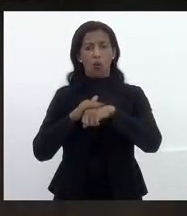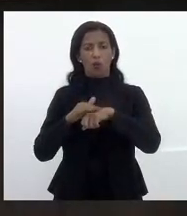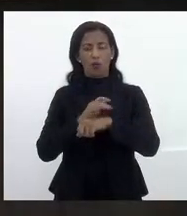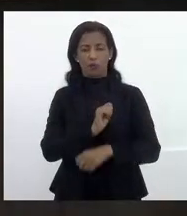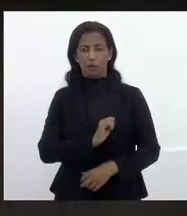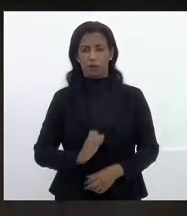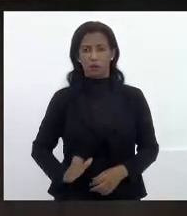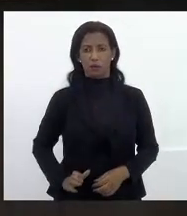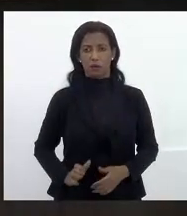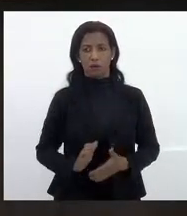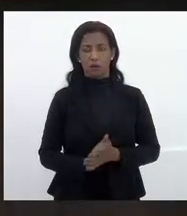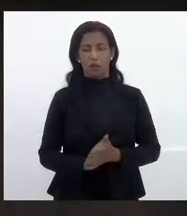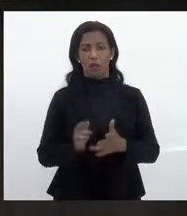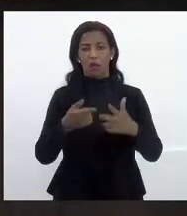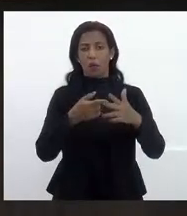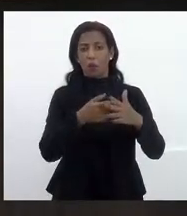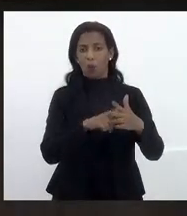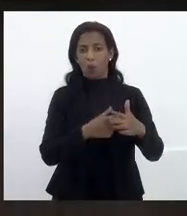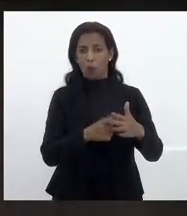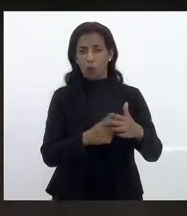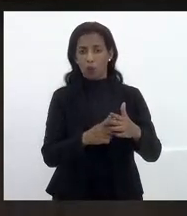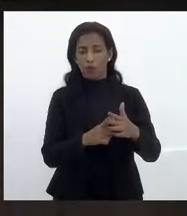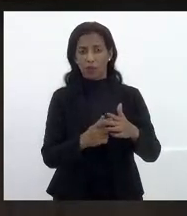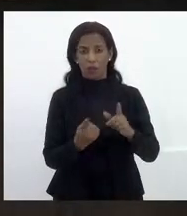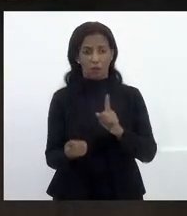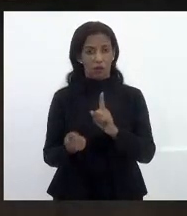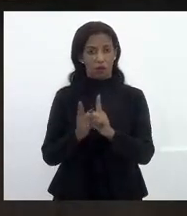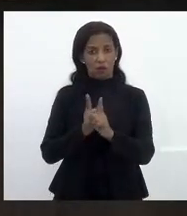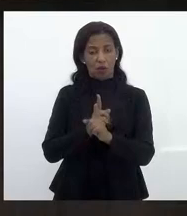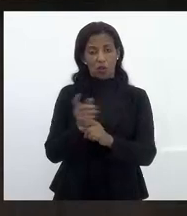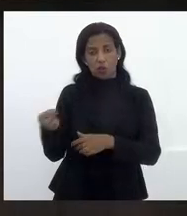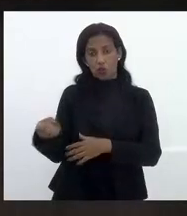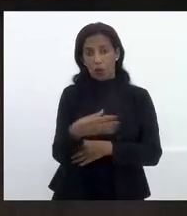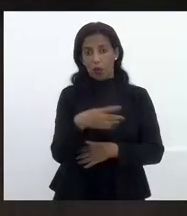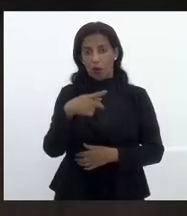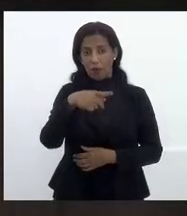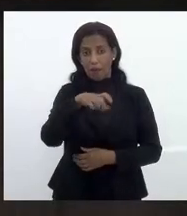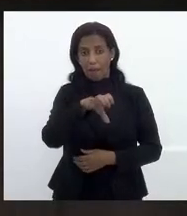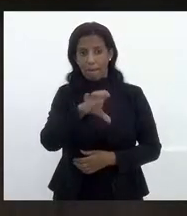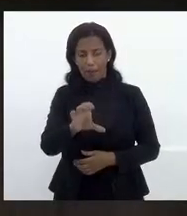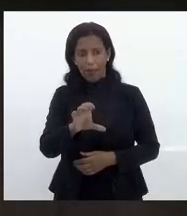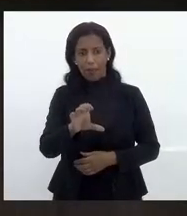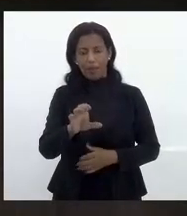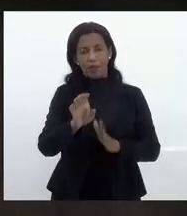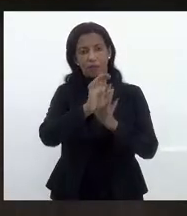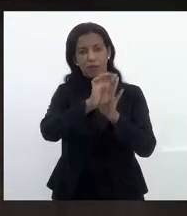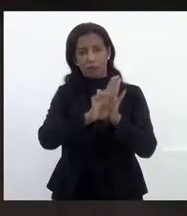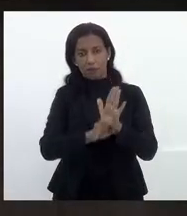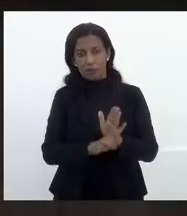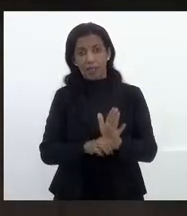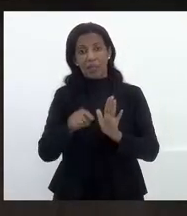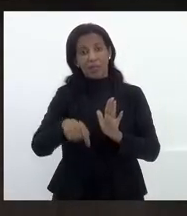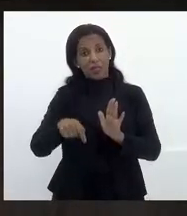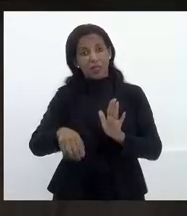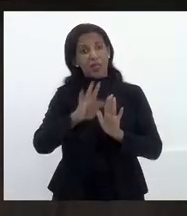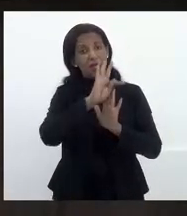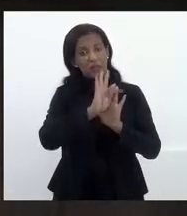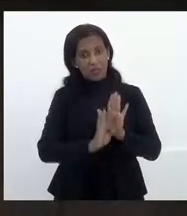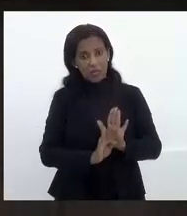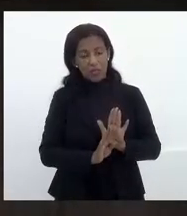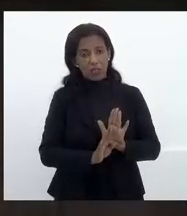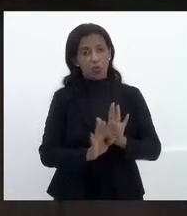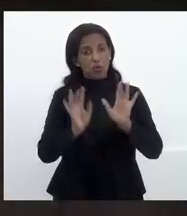presente Siciliano a correção é ao invés de uma nova PEC a correção vai ser feita por emenda nessa neste texto